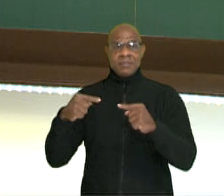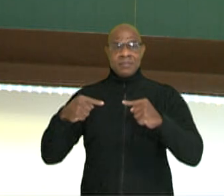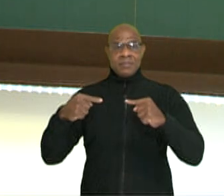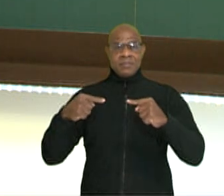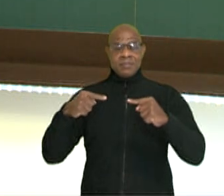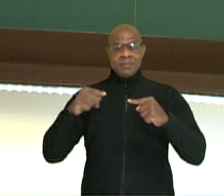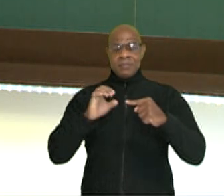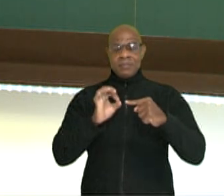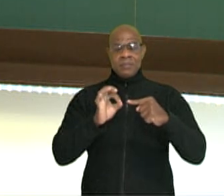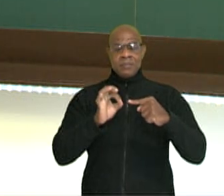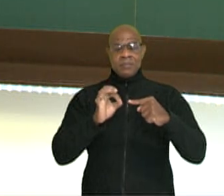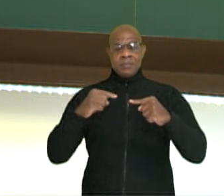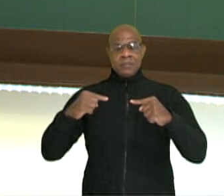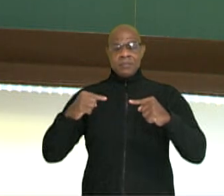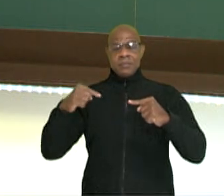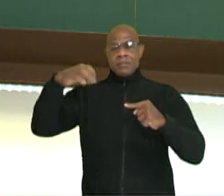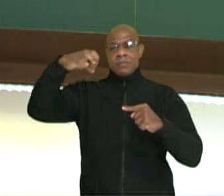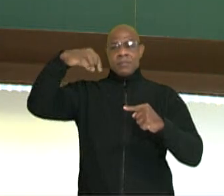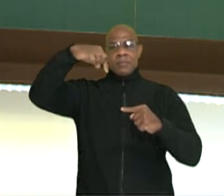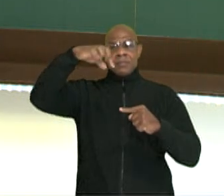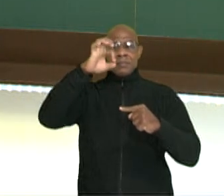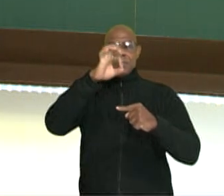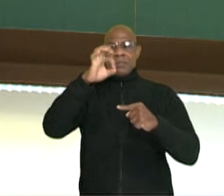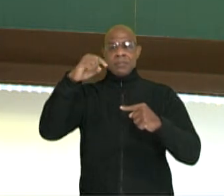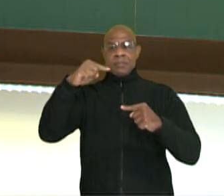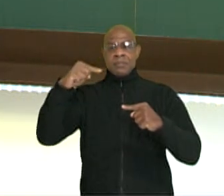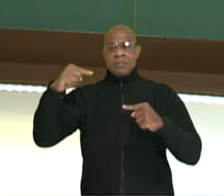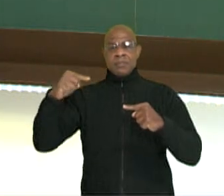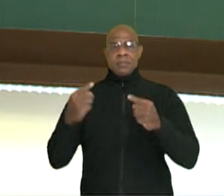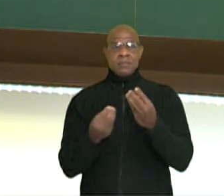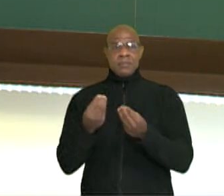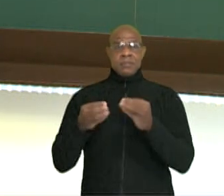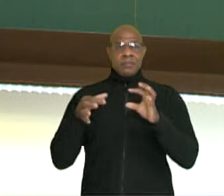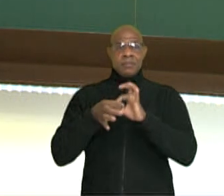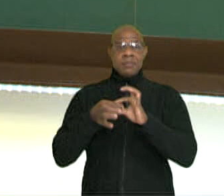sódio é o menorzinho e o Cl é a bolinha maior, certo?